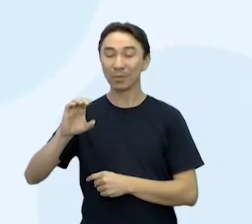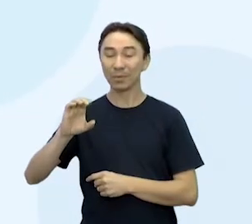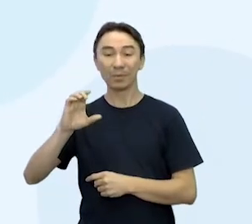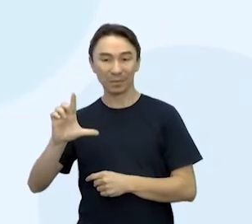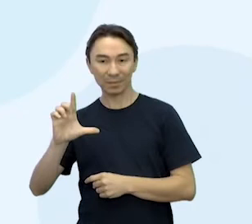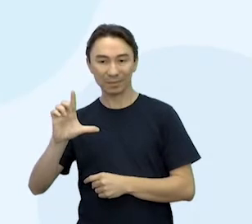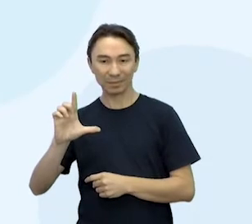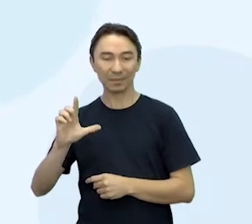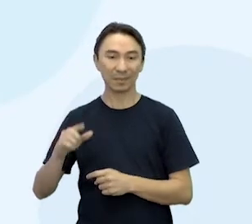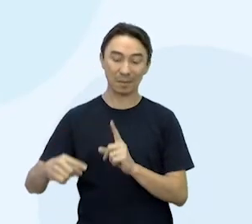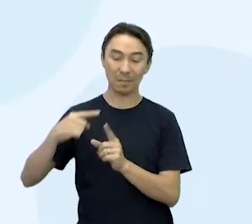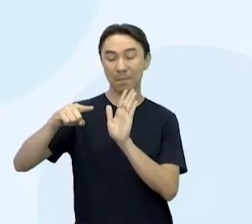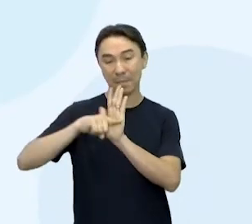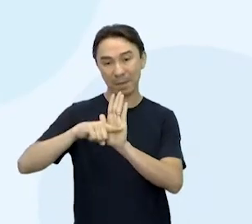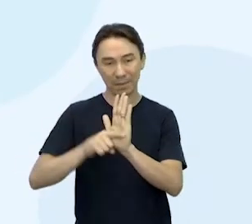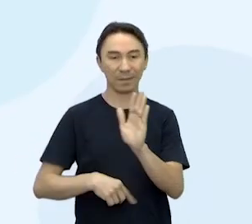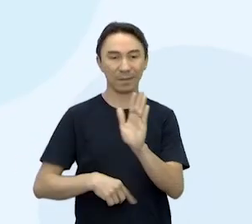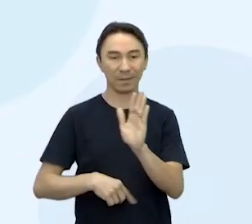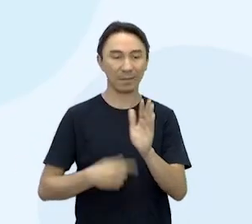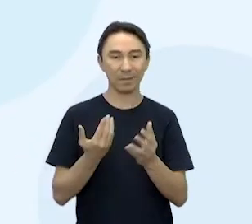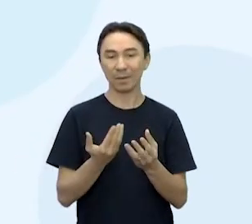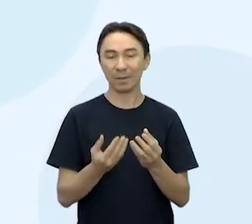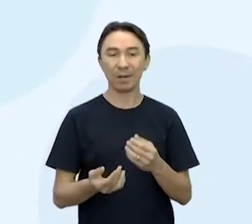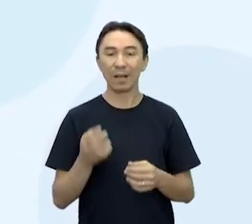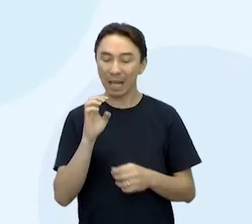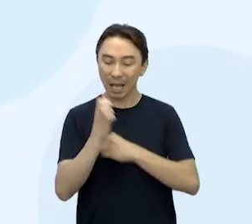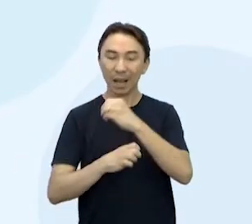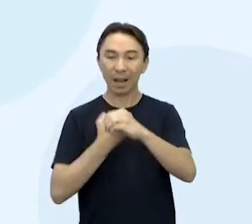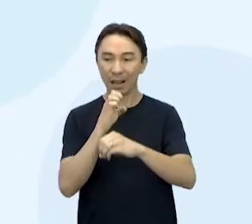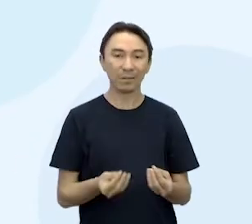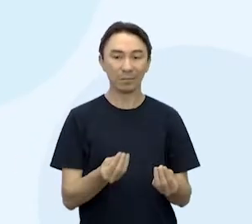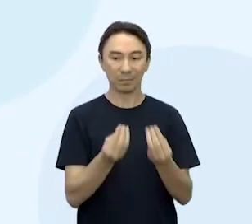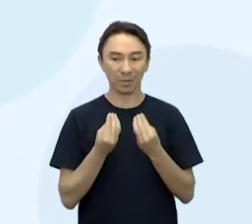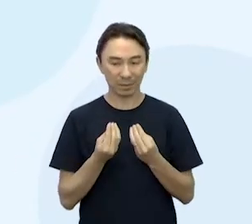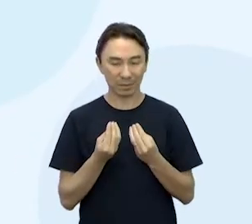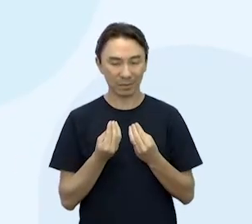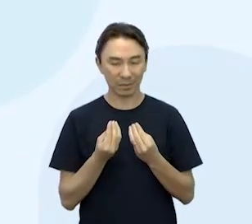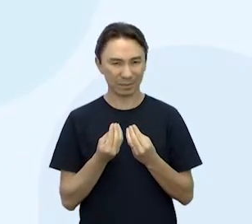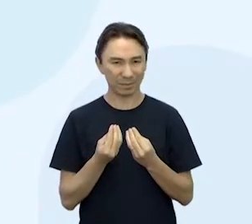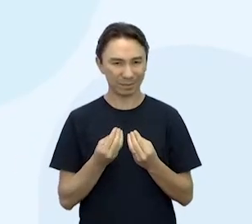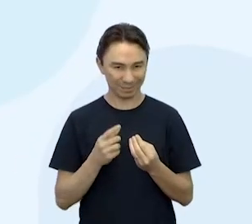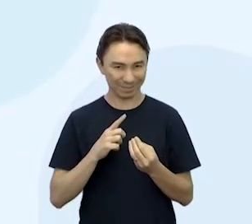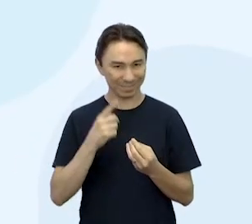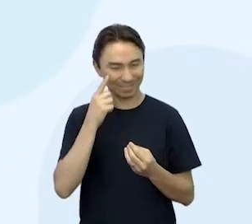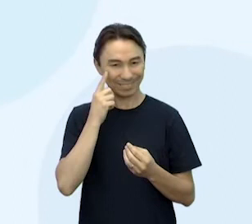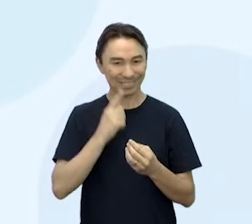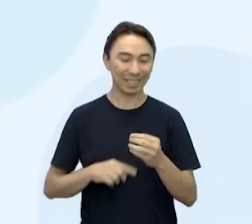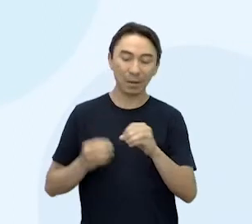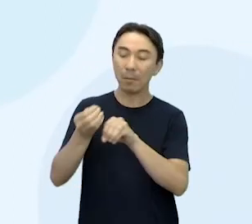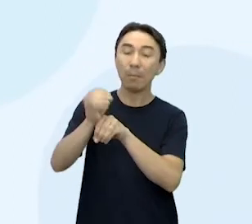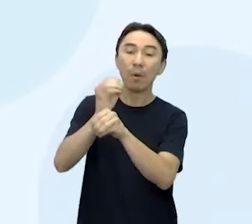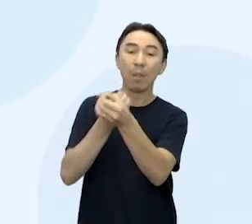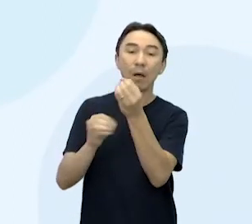ok? E aqui, ó, na ligação covalente, o que acontece? Eu tenho aqui a representação de uma molécula de